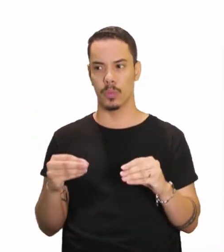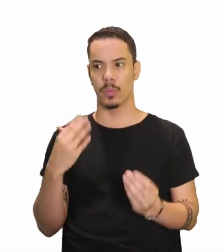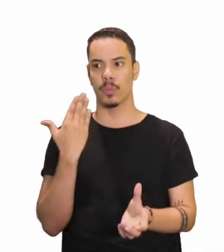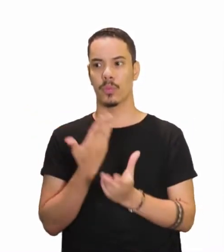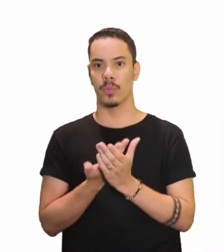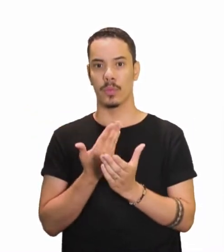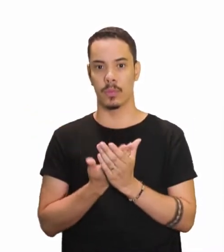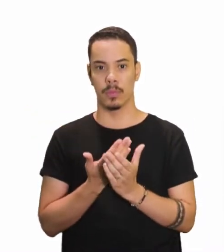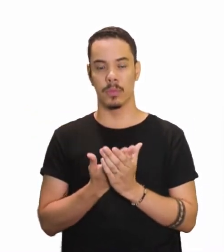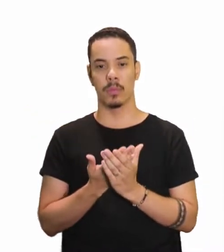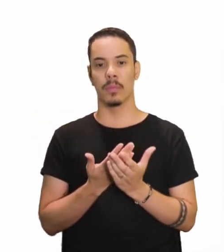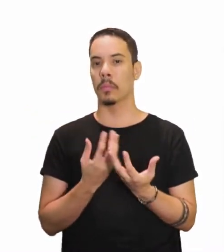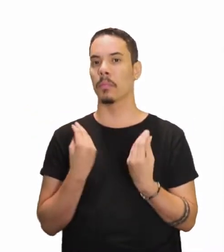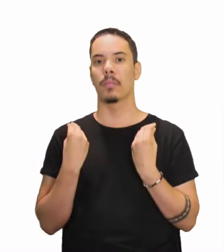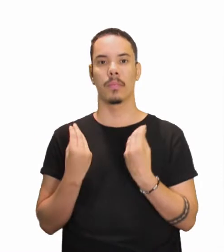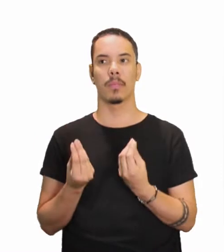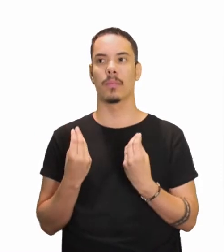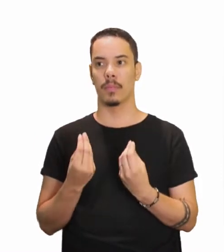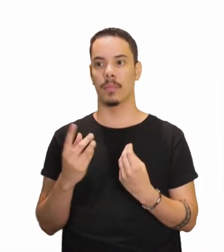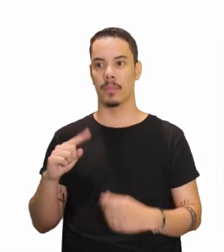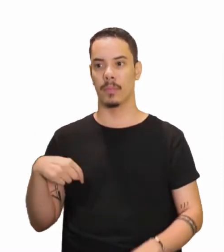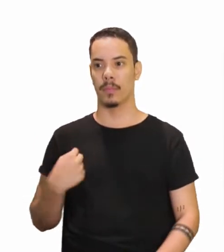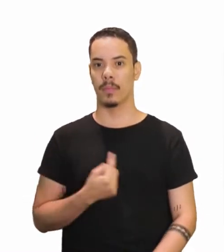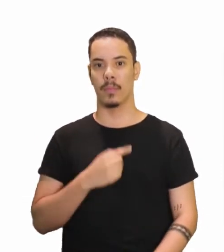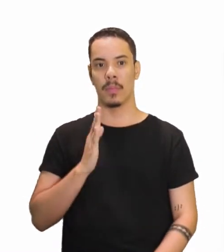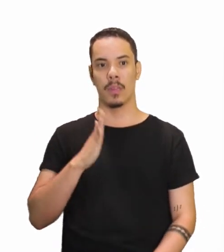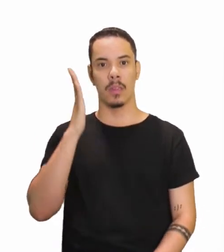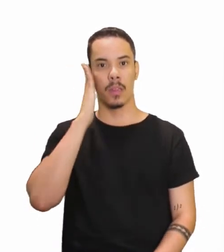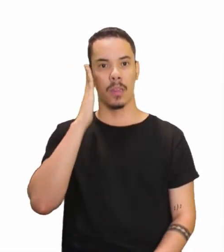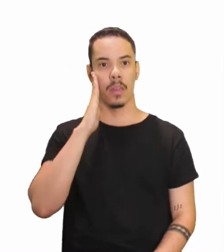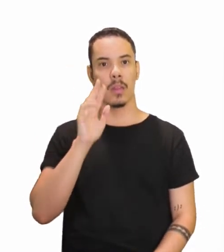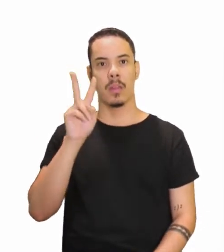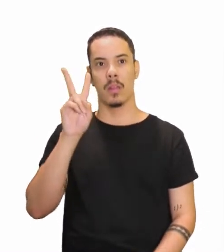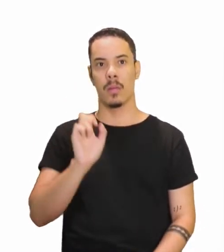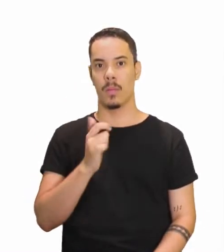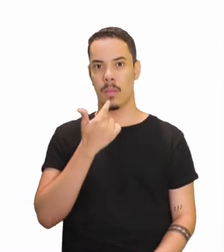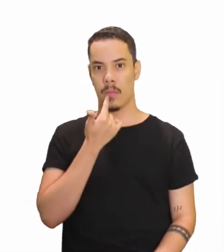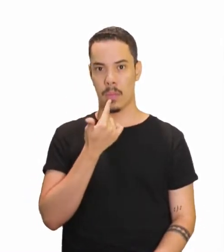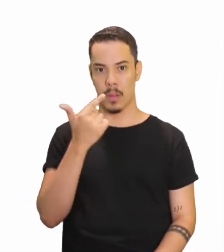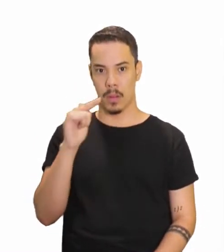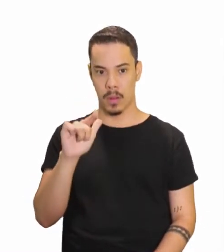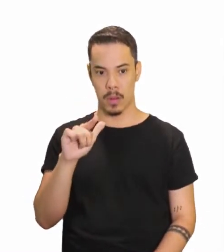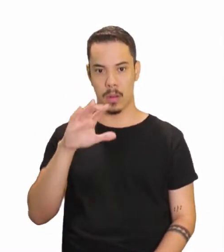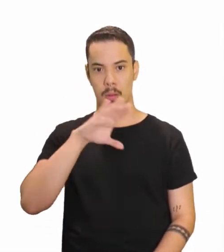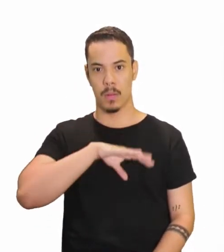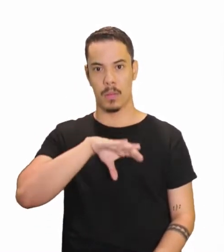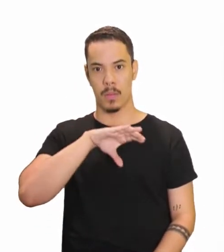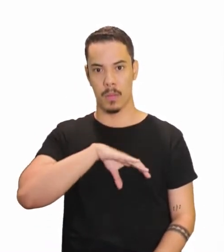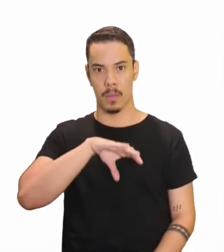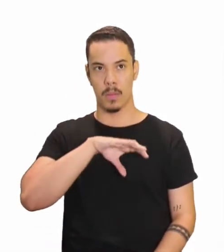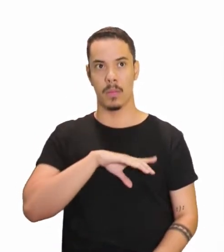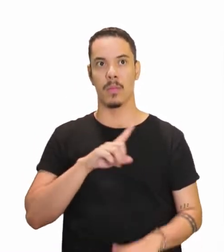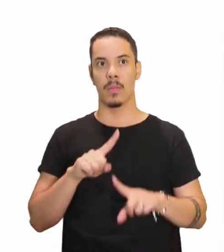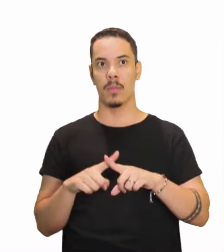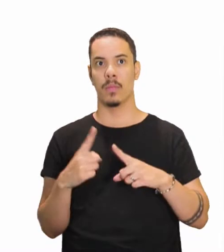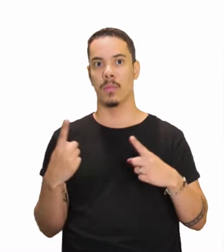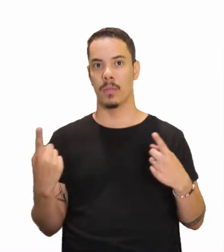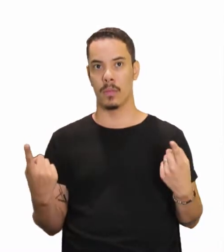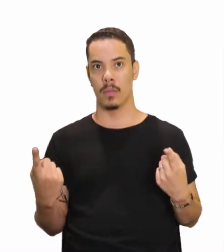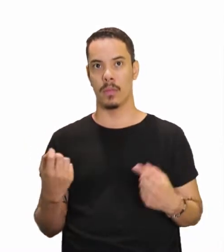estudo todo, gira em torno da língua, certo? Da língua portuguesa. Mas se